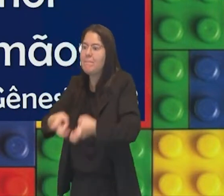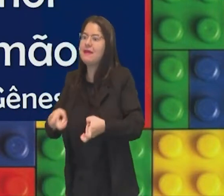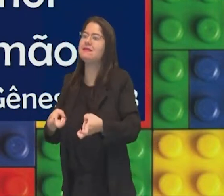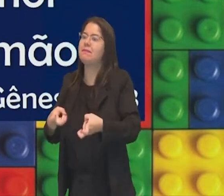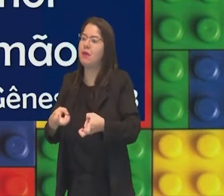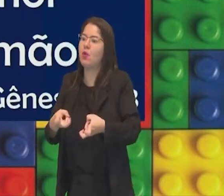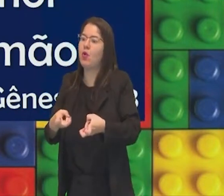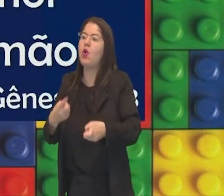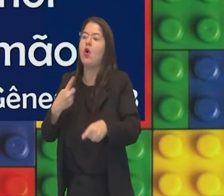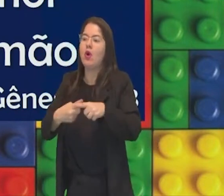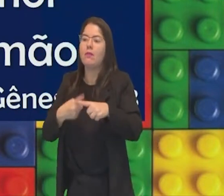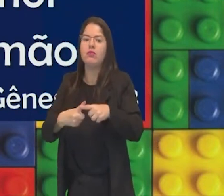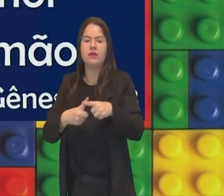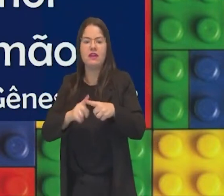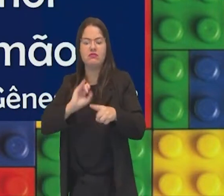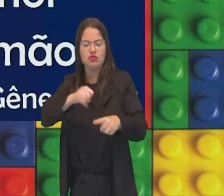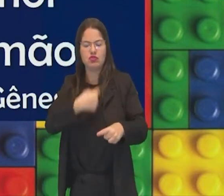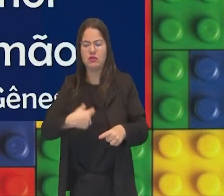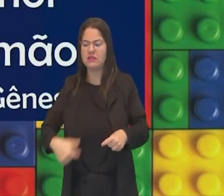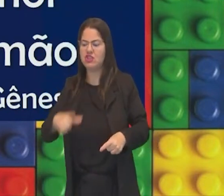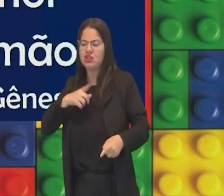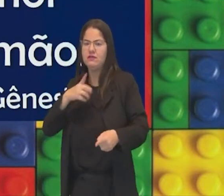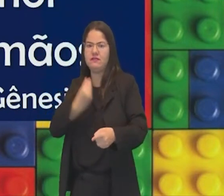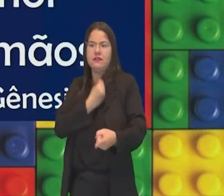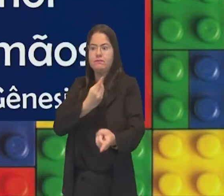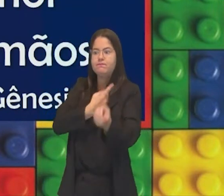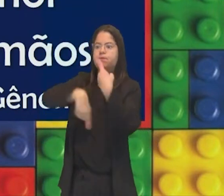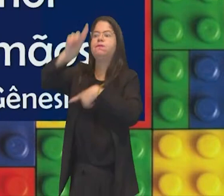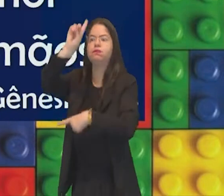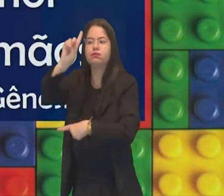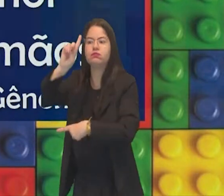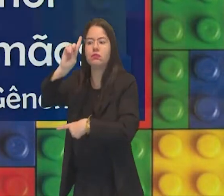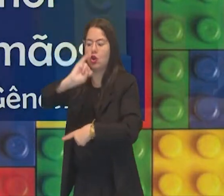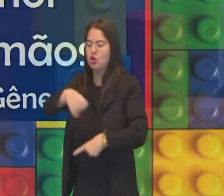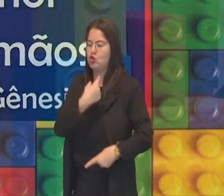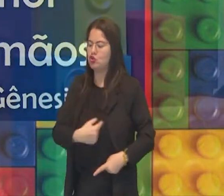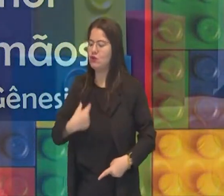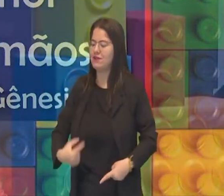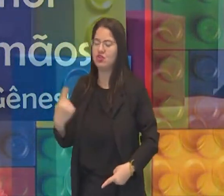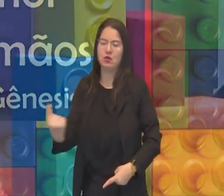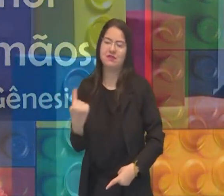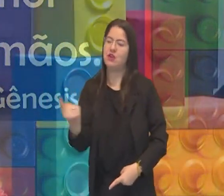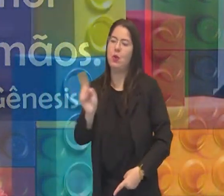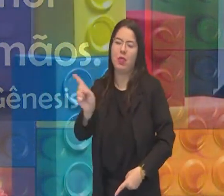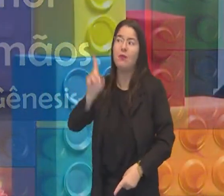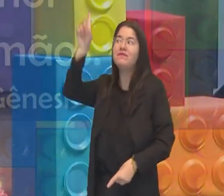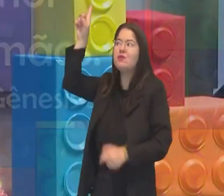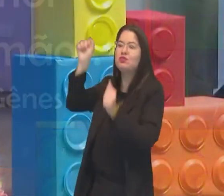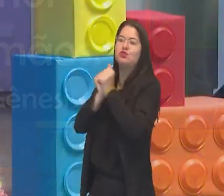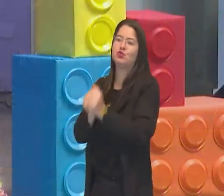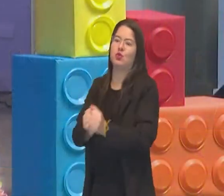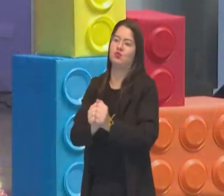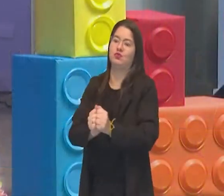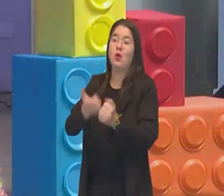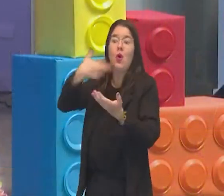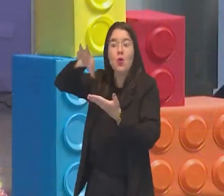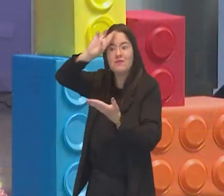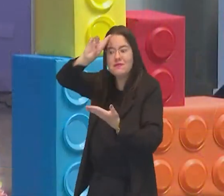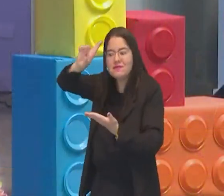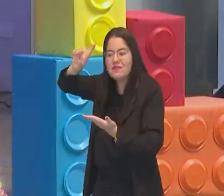o Senhor prosperava em suas mãos. José não estava só. O